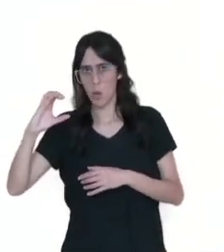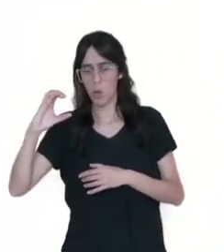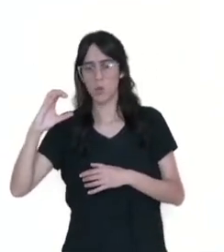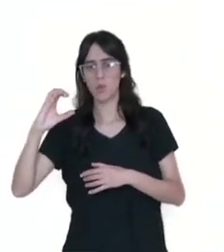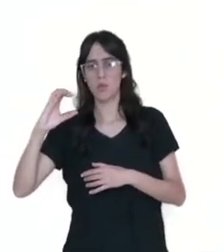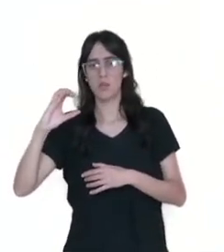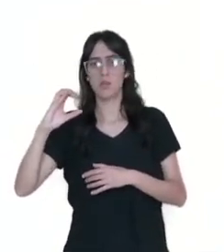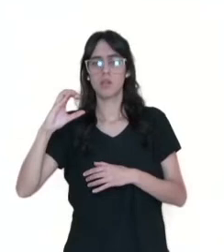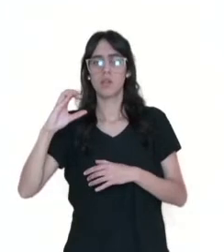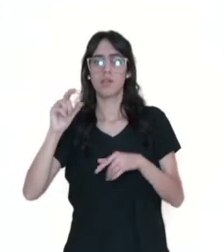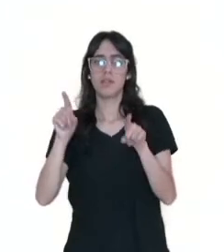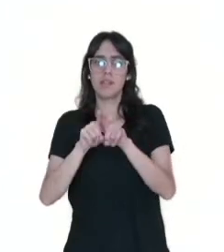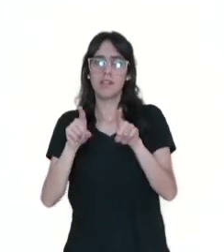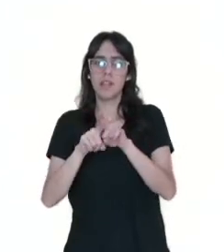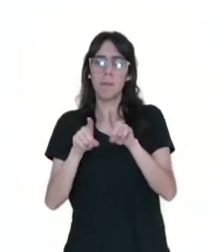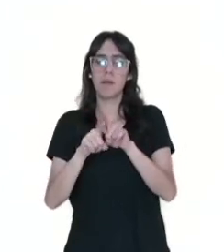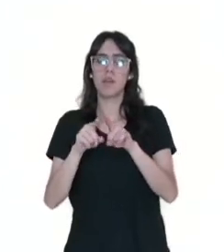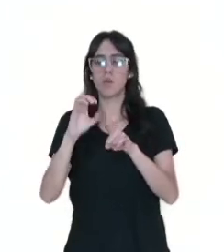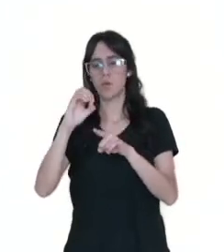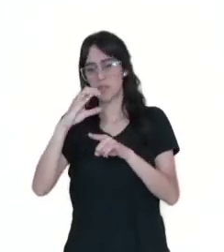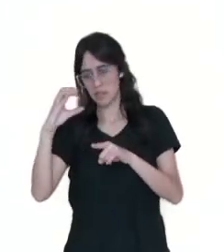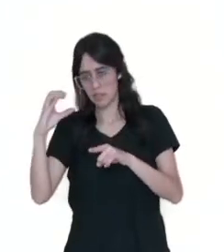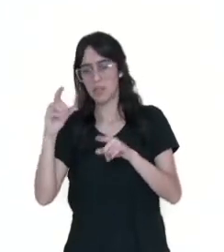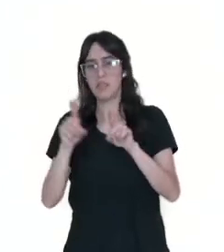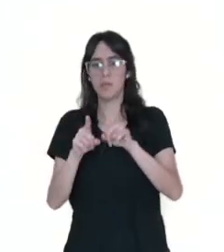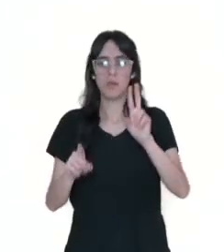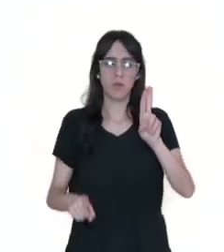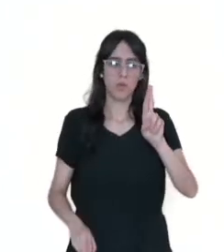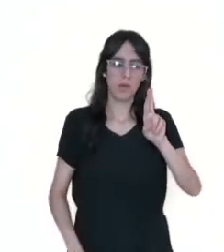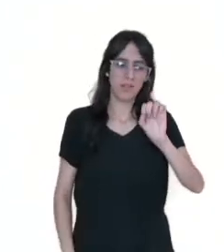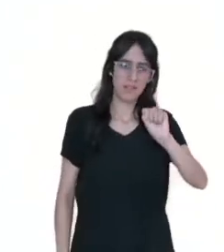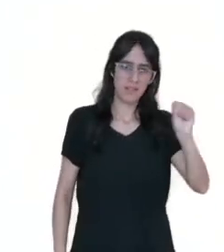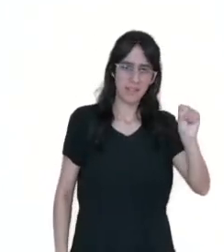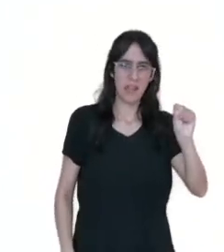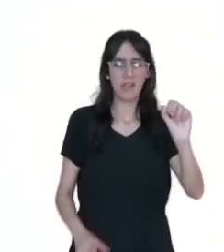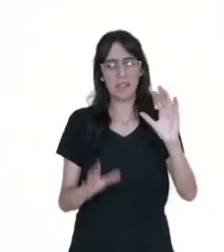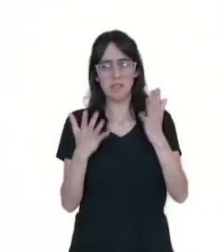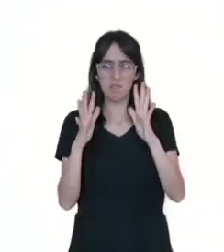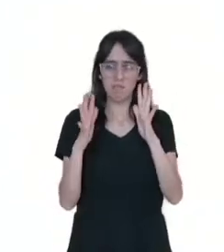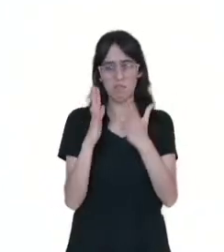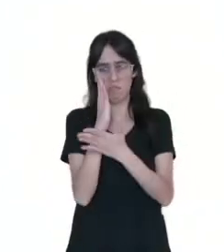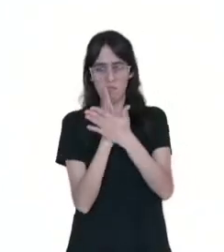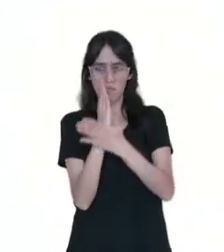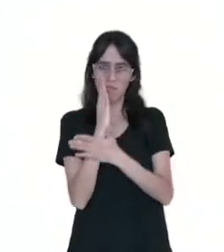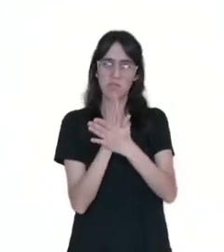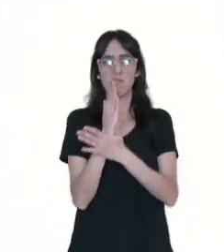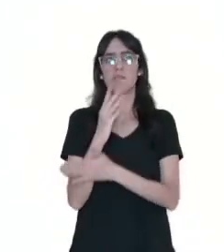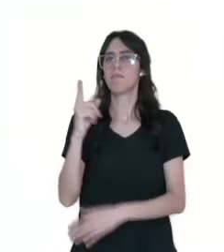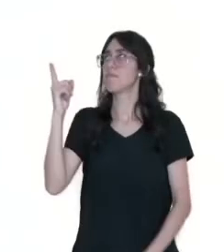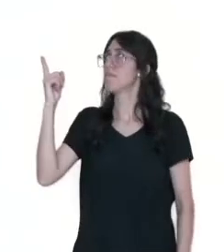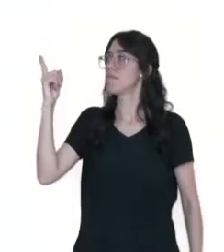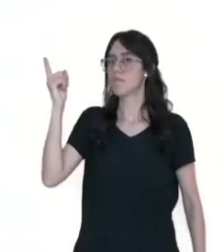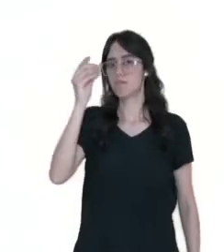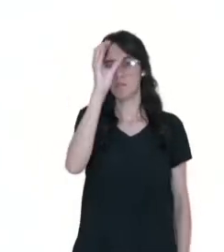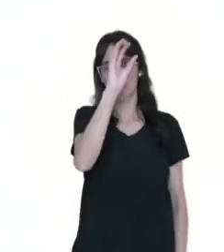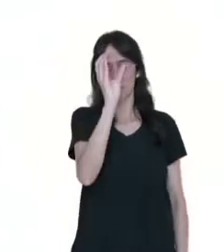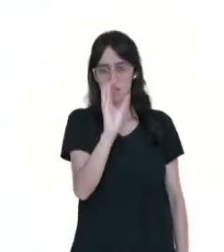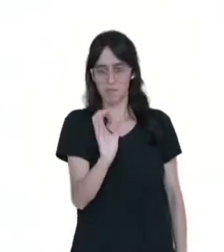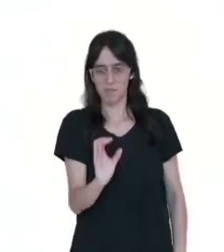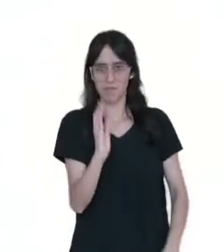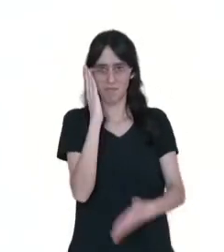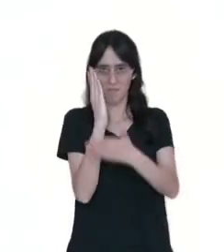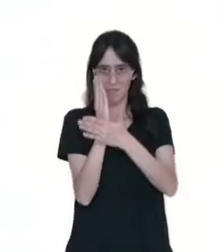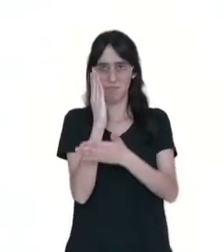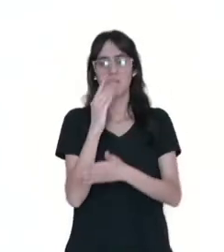ficaria entre a Europa Ocidental e a União Soviética. Então aqui os países bem nessa divisa aqui da Europa com a União